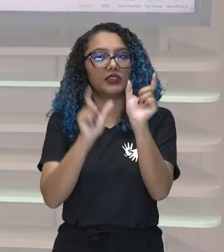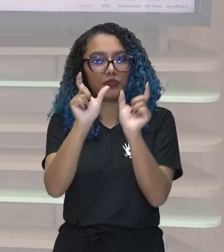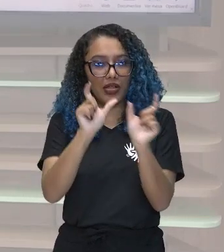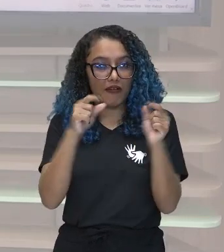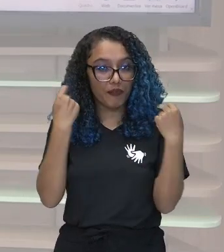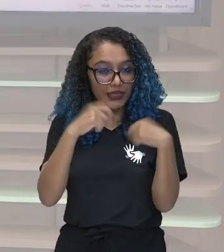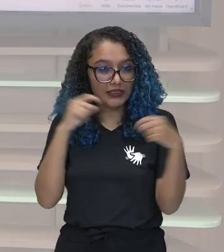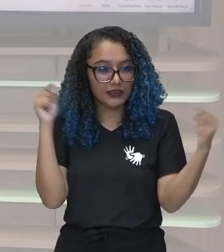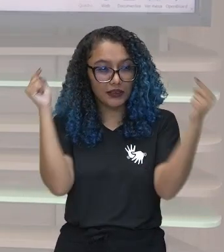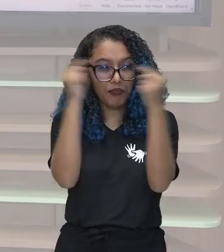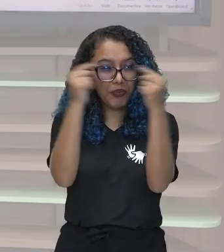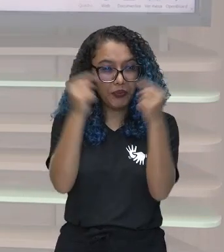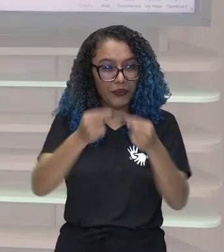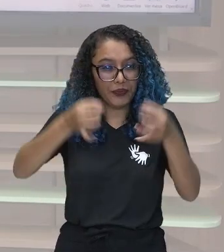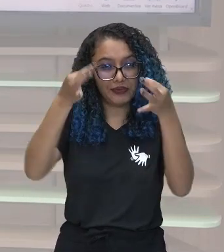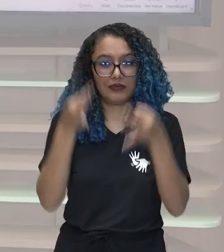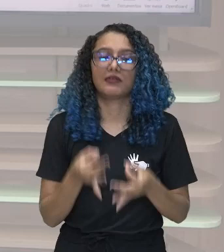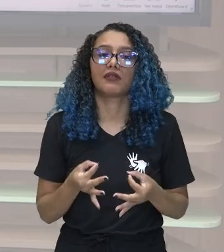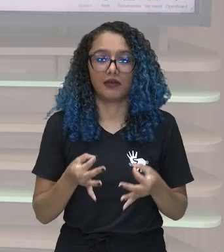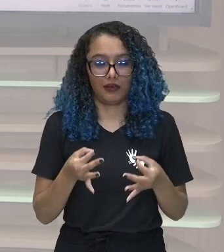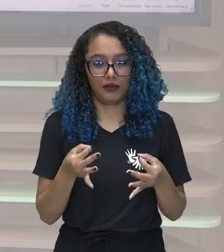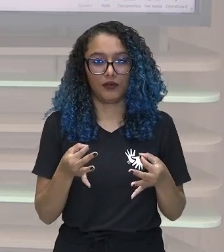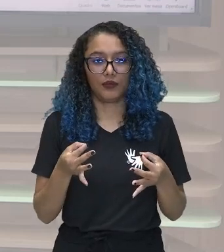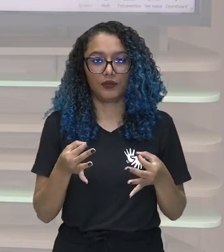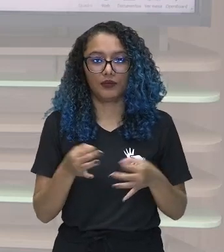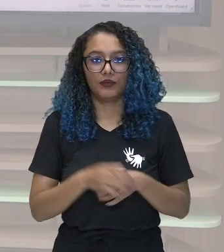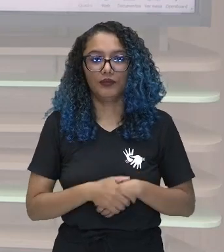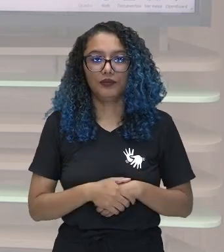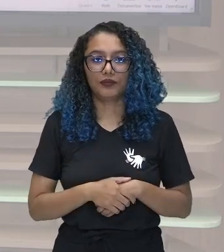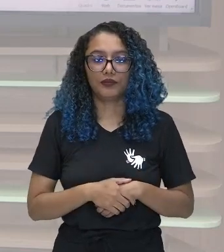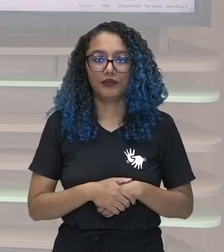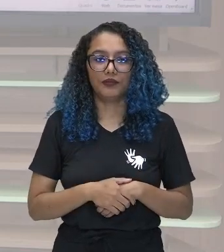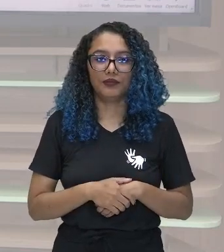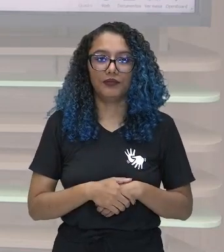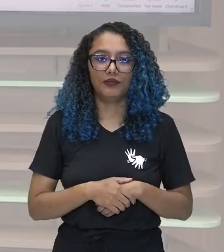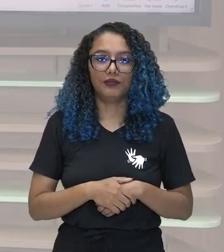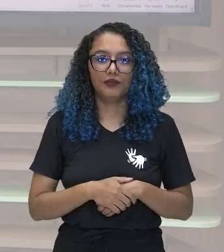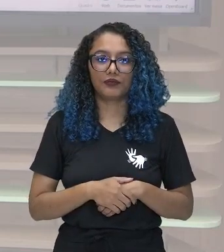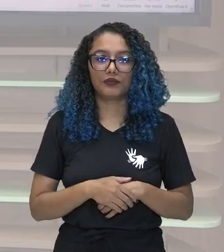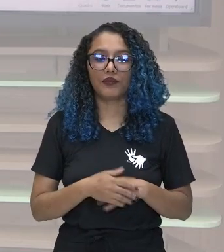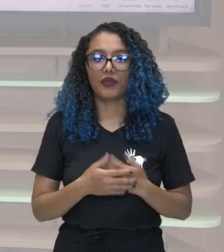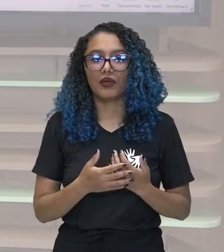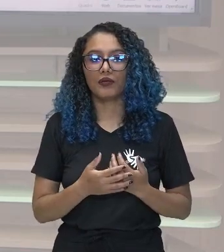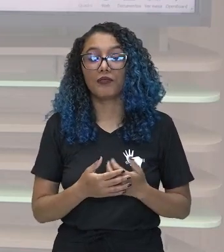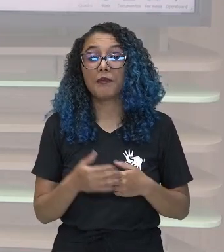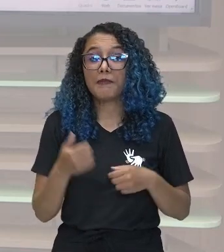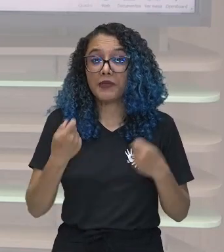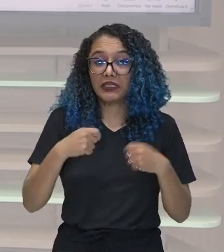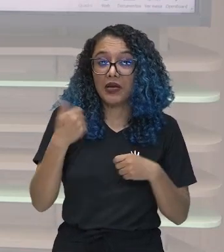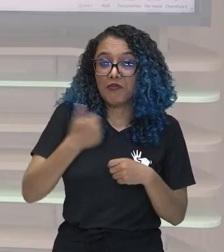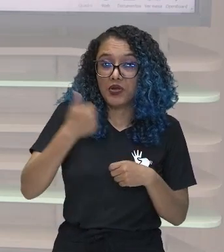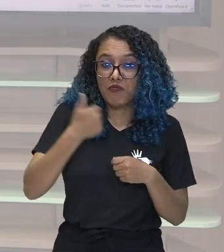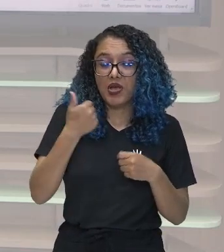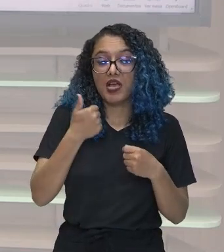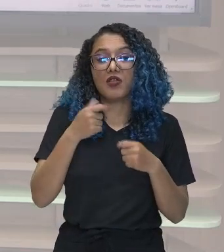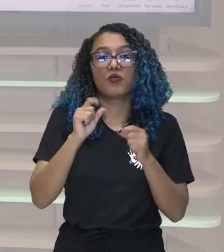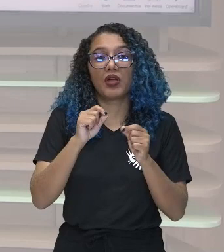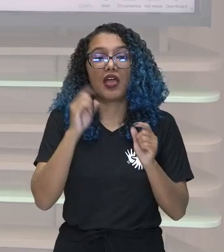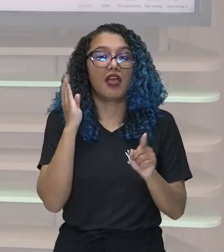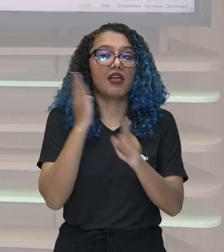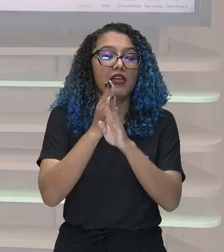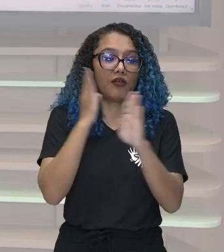elas, tá bom? Então, vamos ver aqui, encontrar os substantivos primeiro, para depois indicarmos aqui